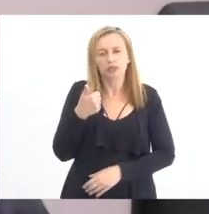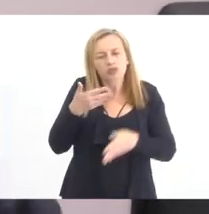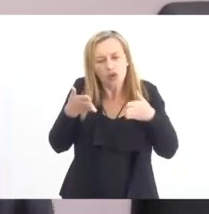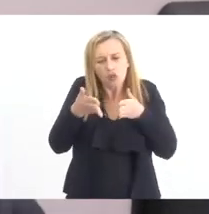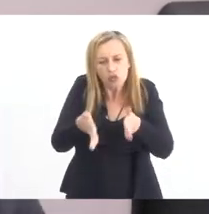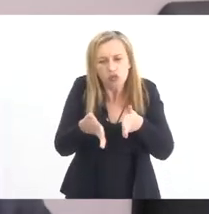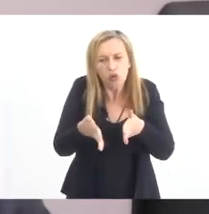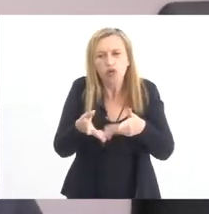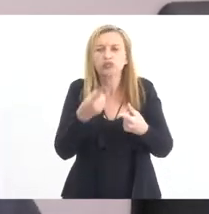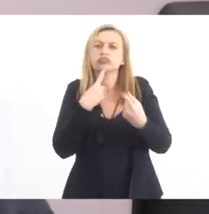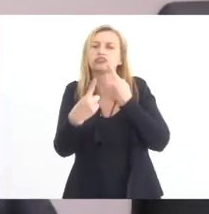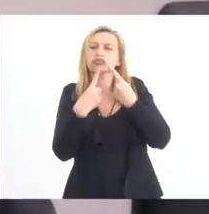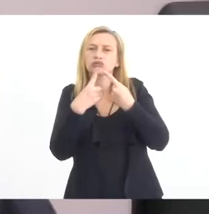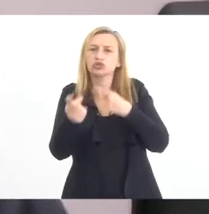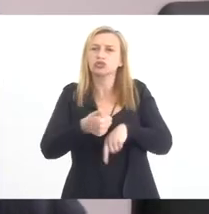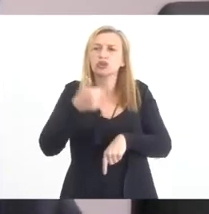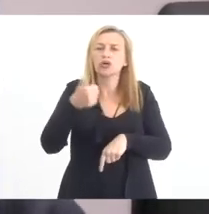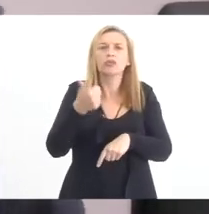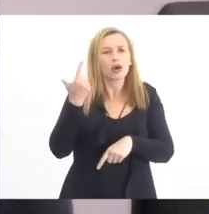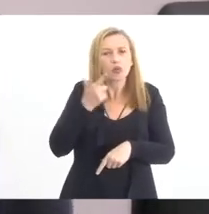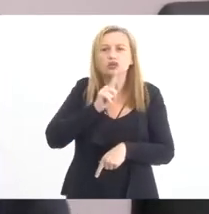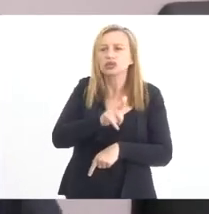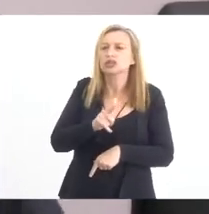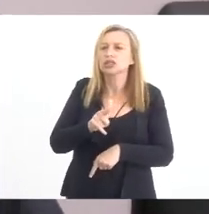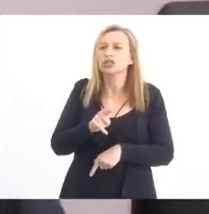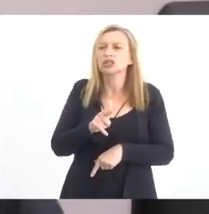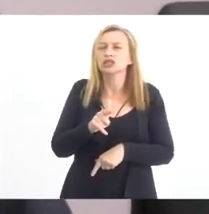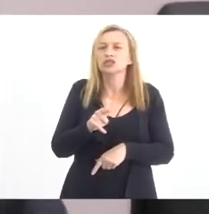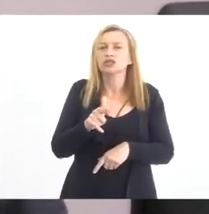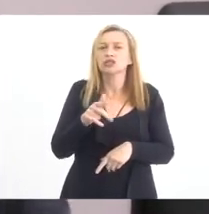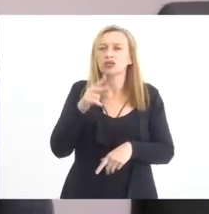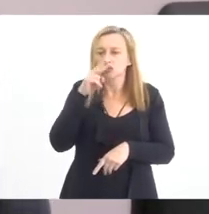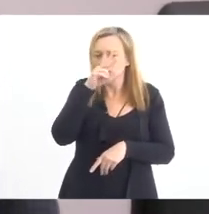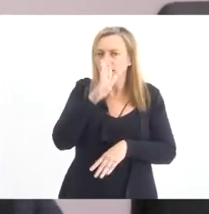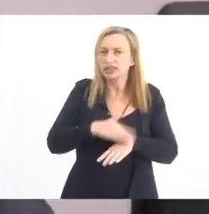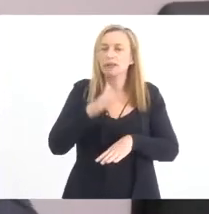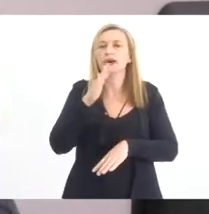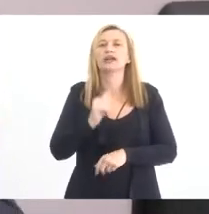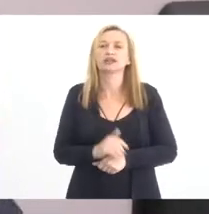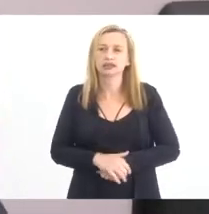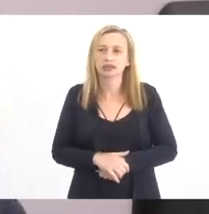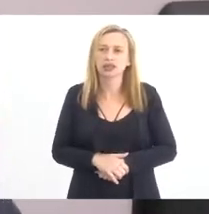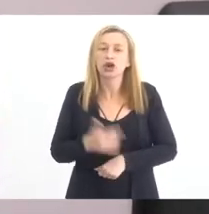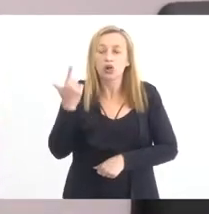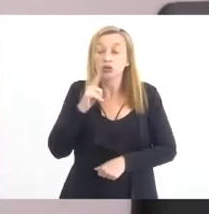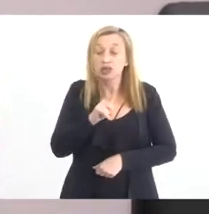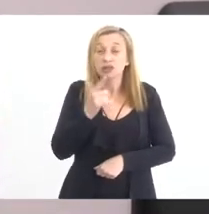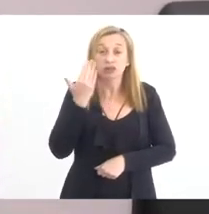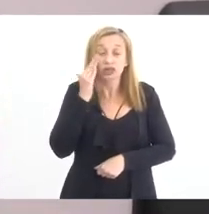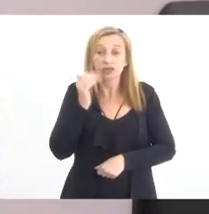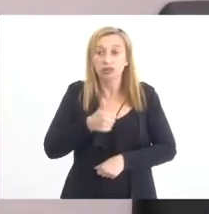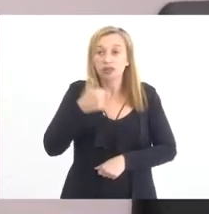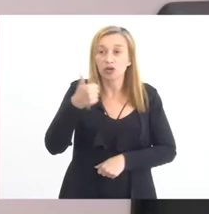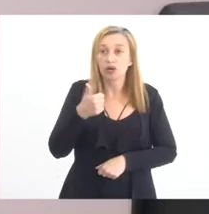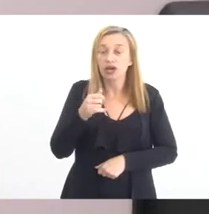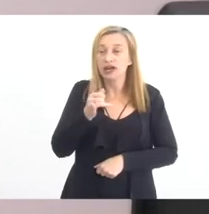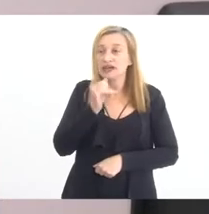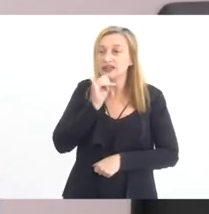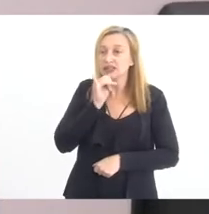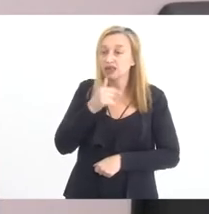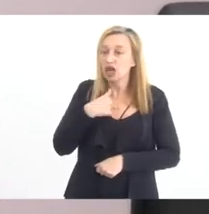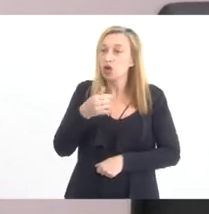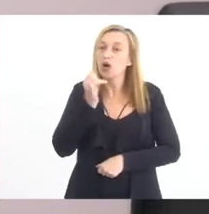foco, fazer esse debate, né, para a gente conseguir fortalecer, para a gente conseguir chegar a um entendimento. Eu, por exemplo, serei um